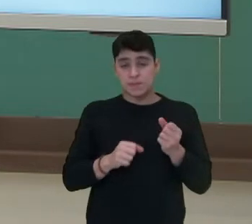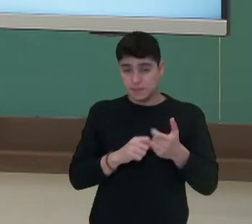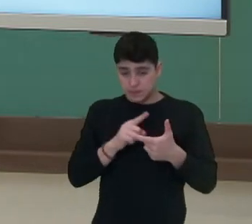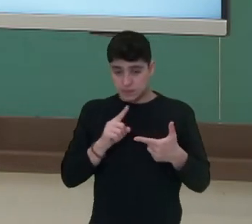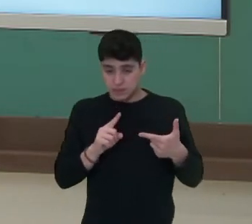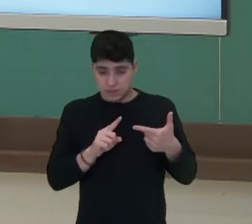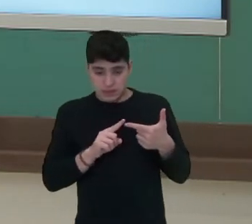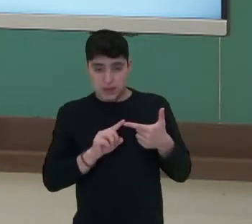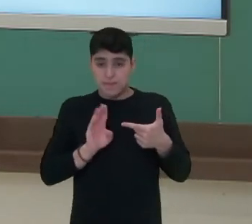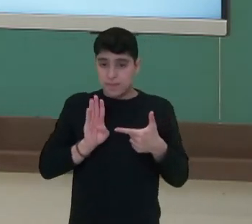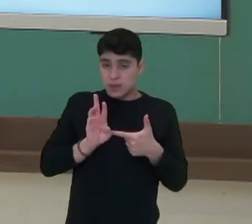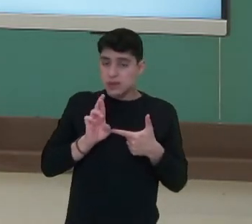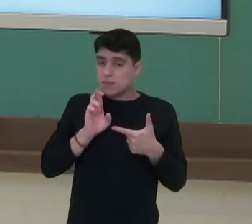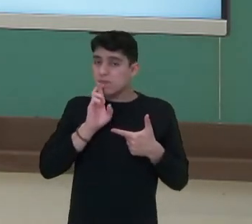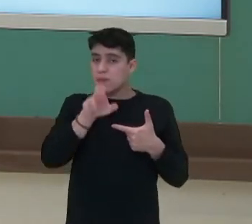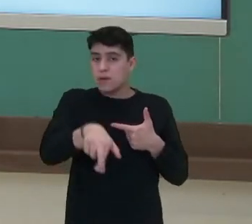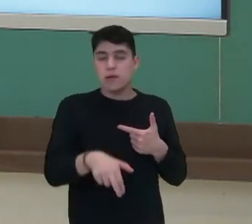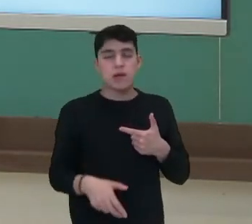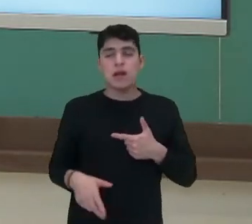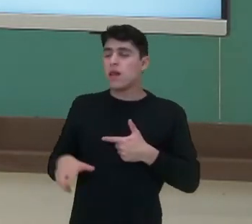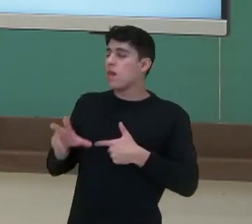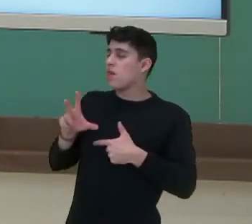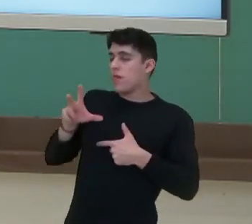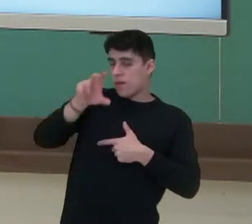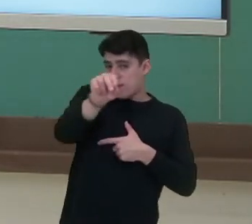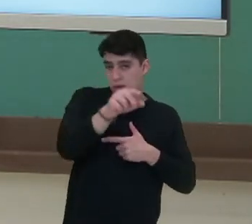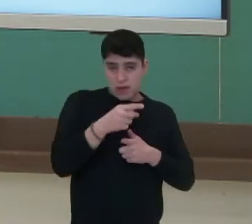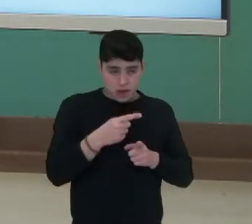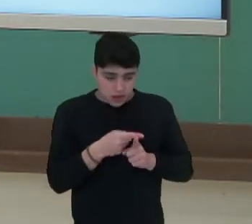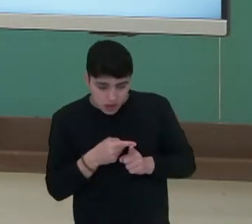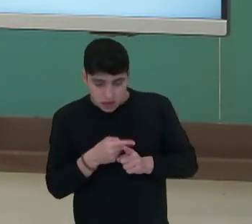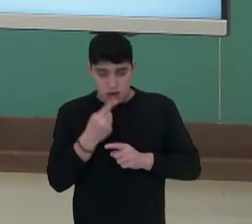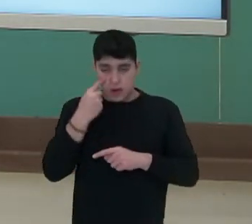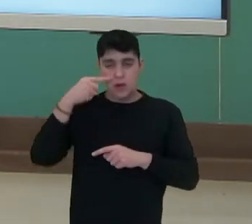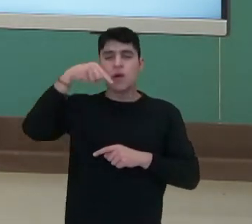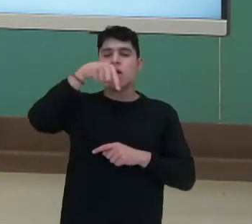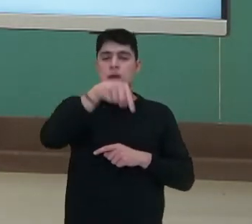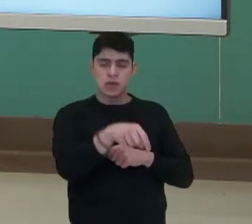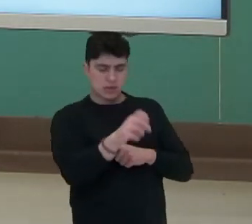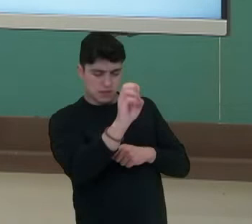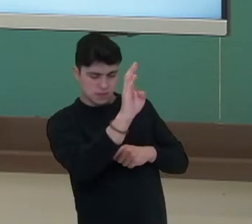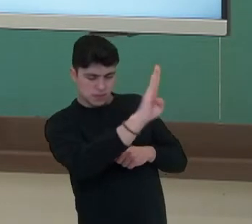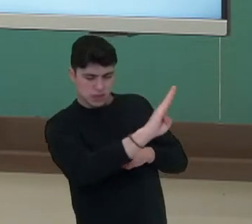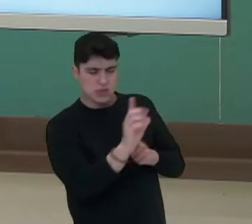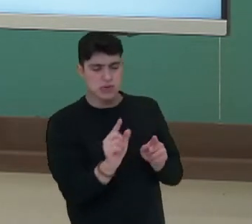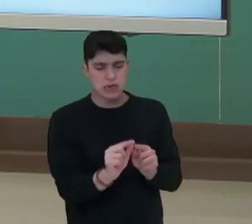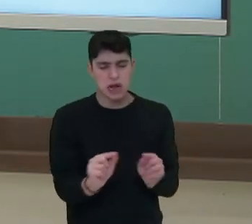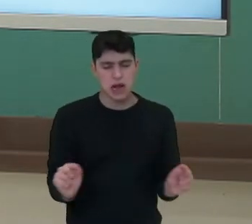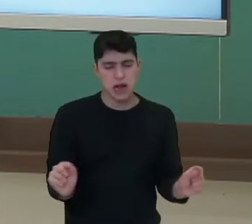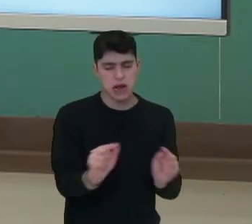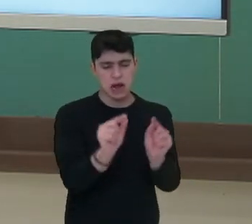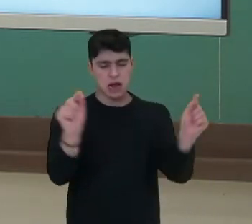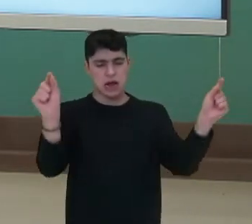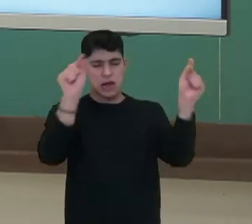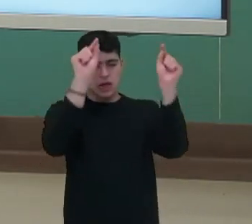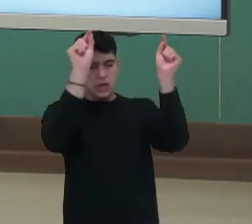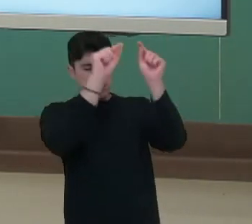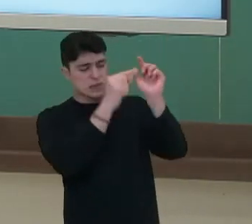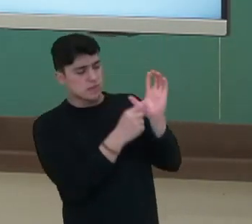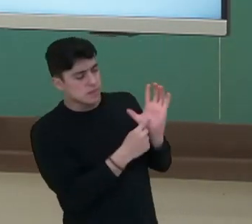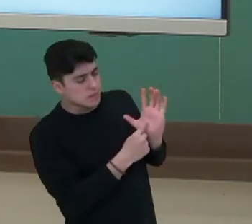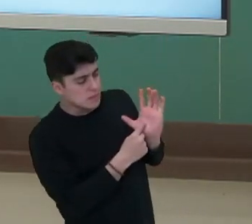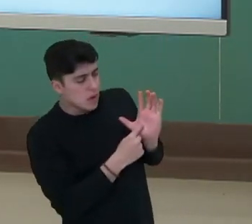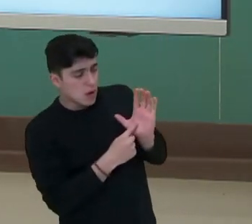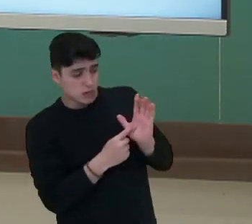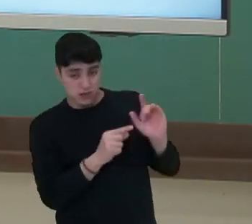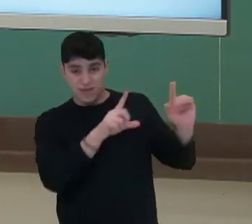né? Não porque o Brasil, né, apesar de a charge, né, retratar uma situação de